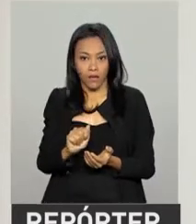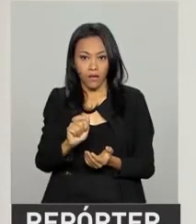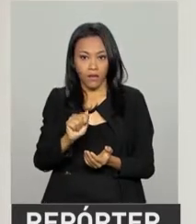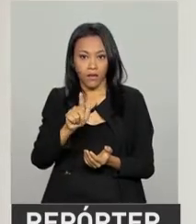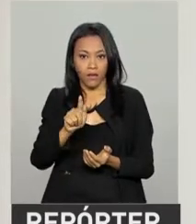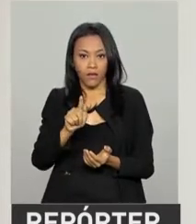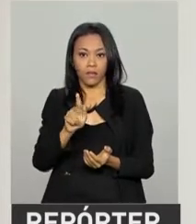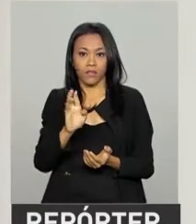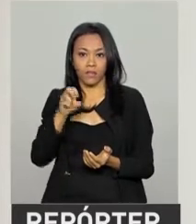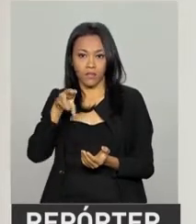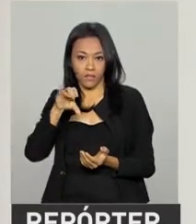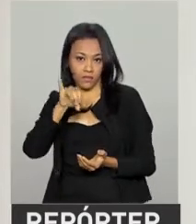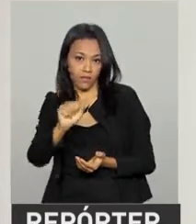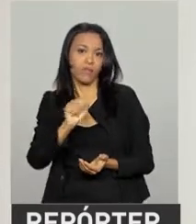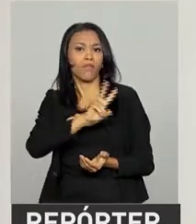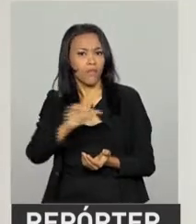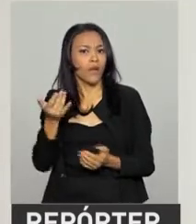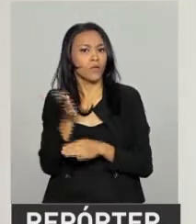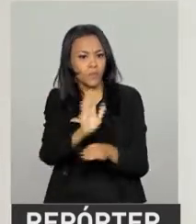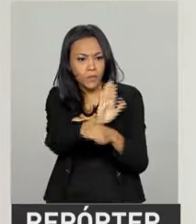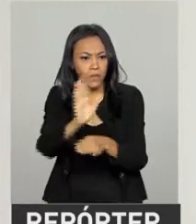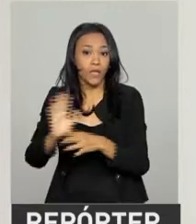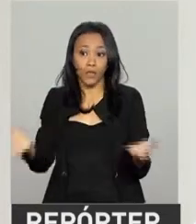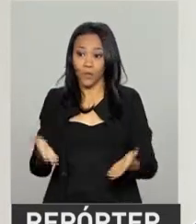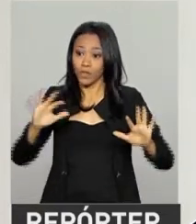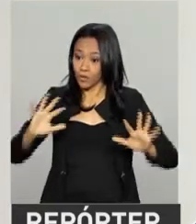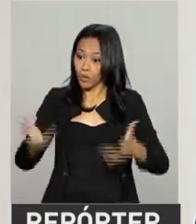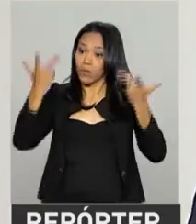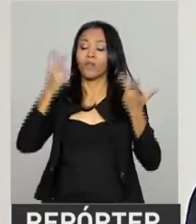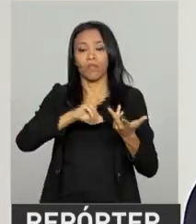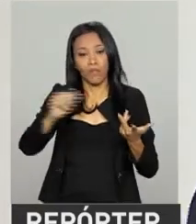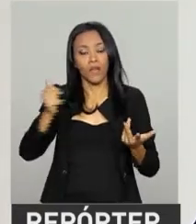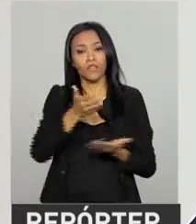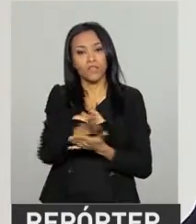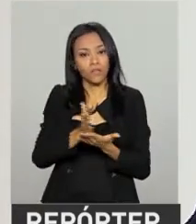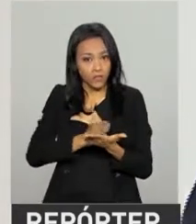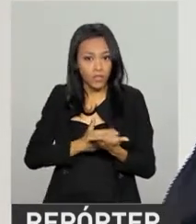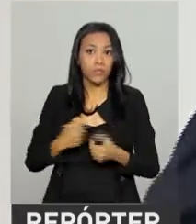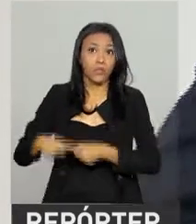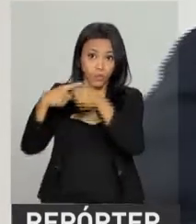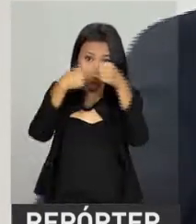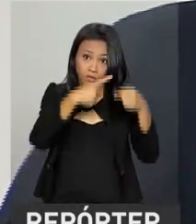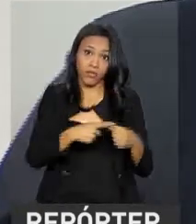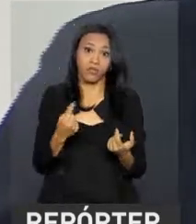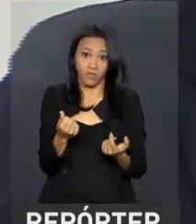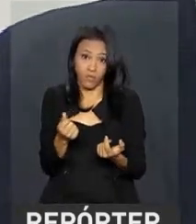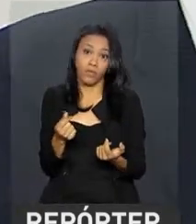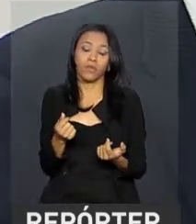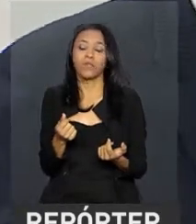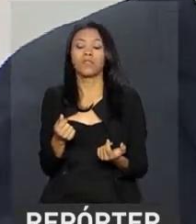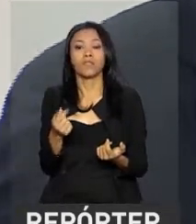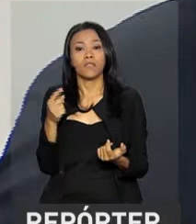nós aqui estamos comemorando ela fará justiça com os municípios que é o elo da cadeia digamos assim é